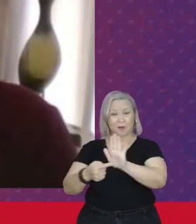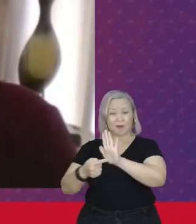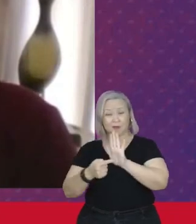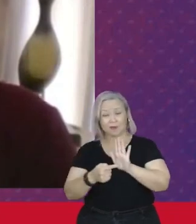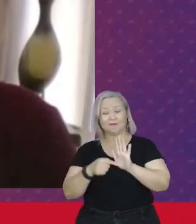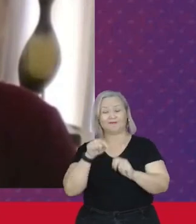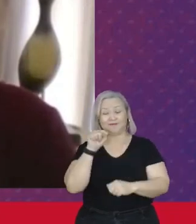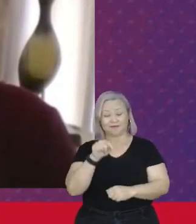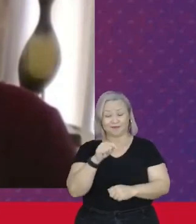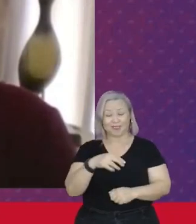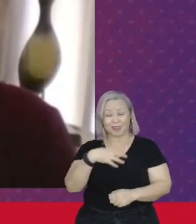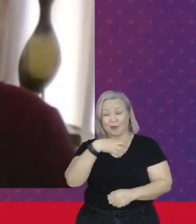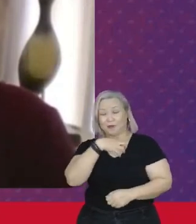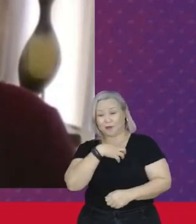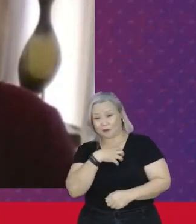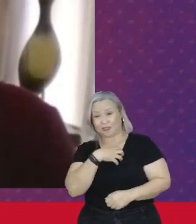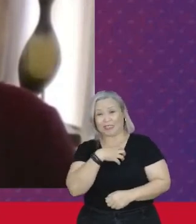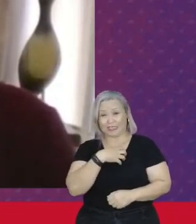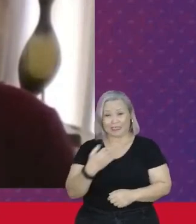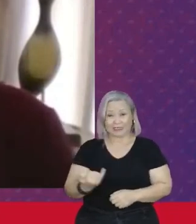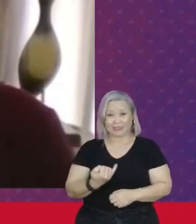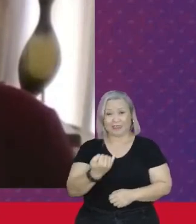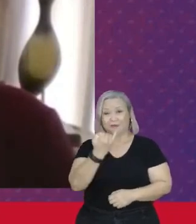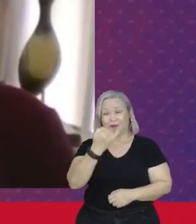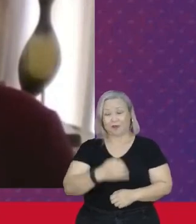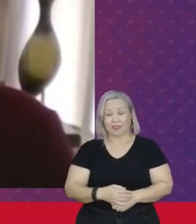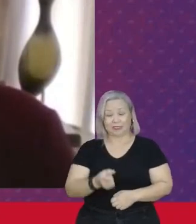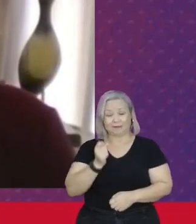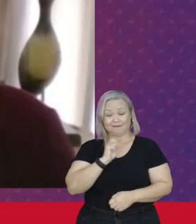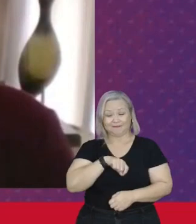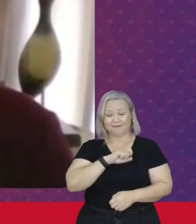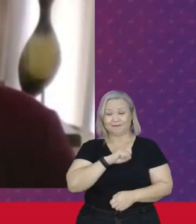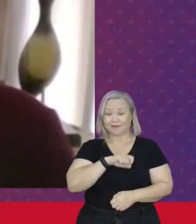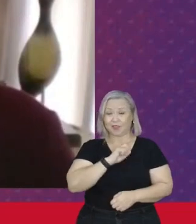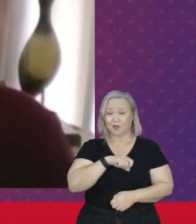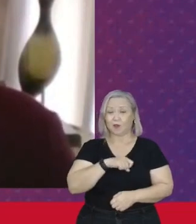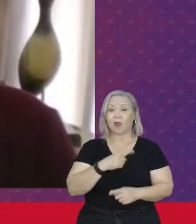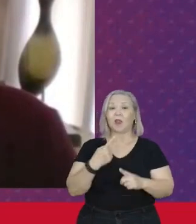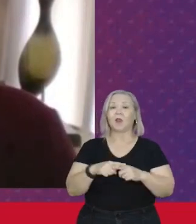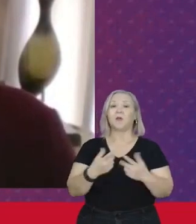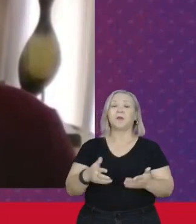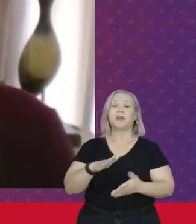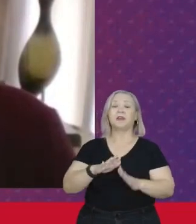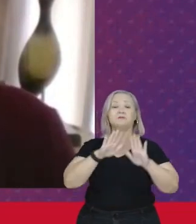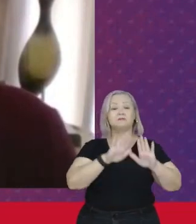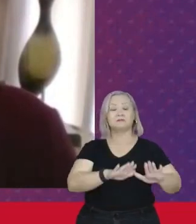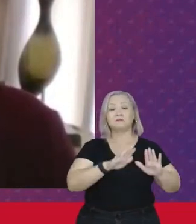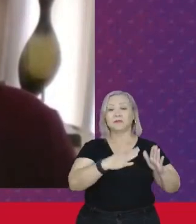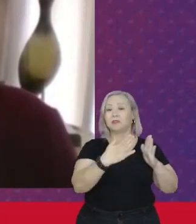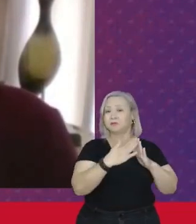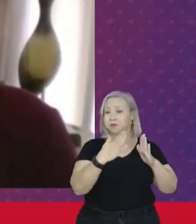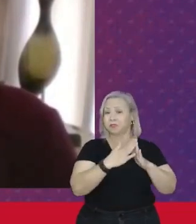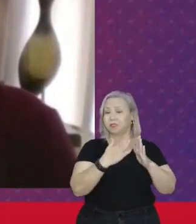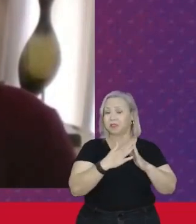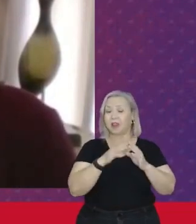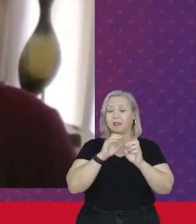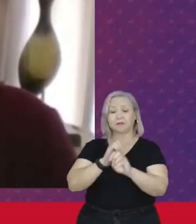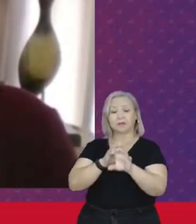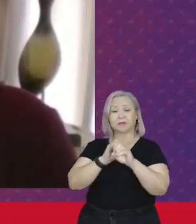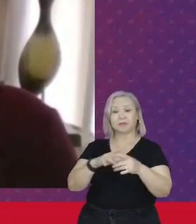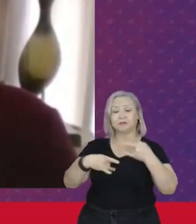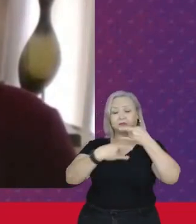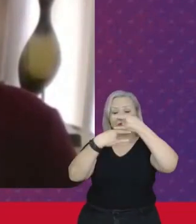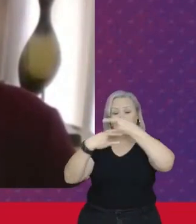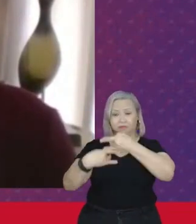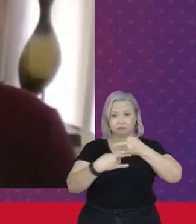maneira muito relevante e muito cruel, porque nós ficamos em casa dando aulas